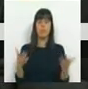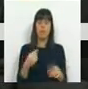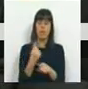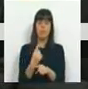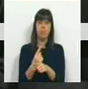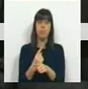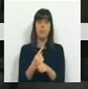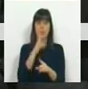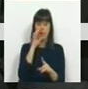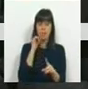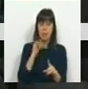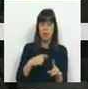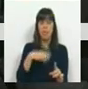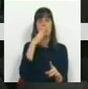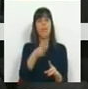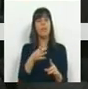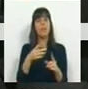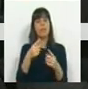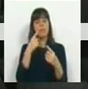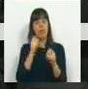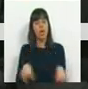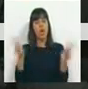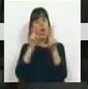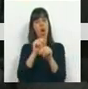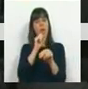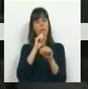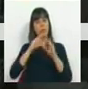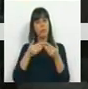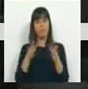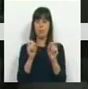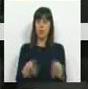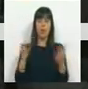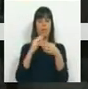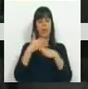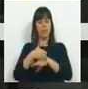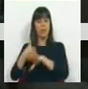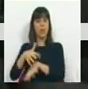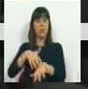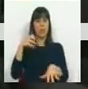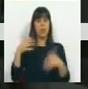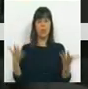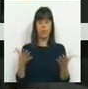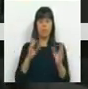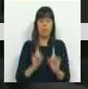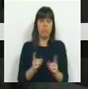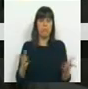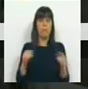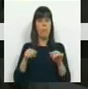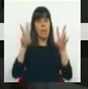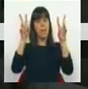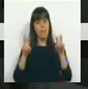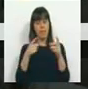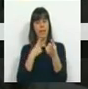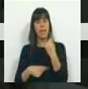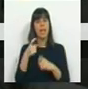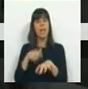até, se me permite a expressão, desbravando novas possibilidades de atuação do Parlamento, nomeadamente nesta matéria